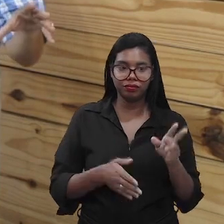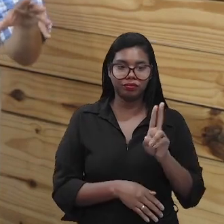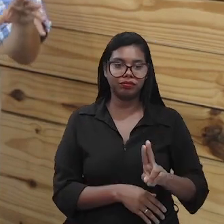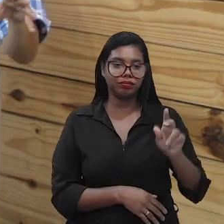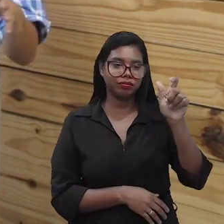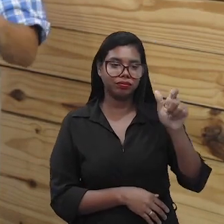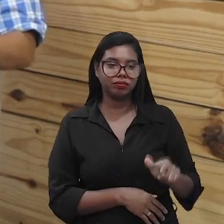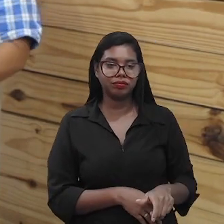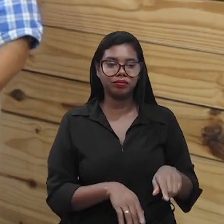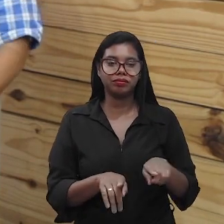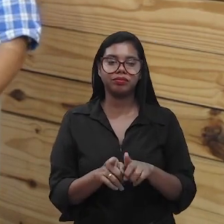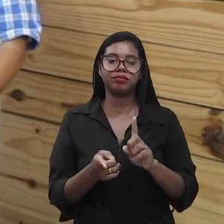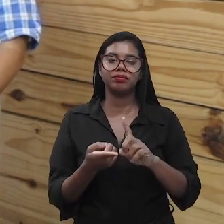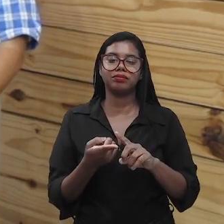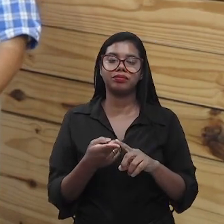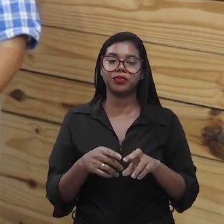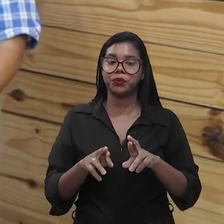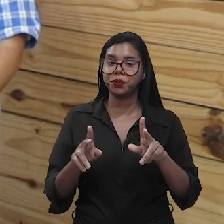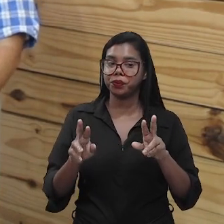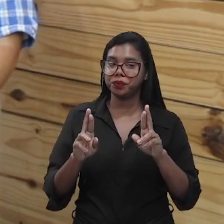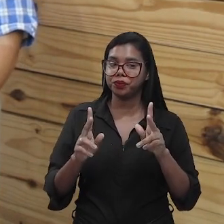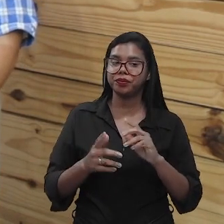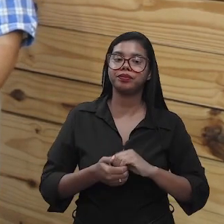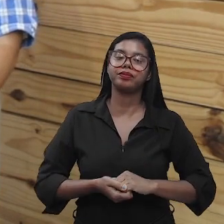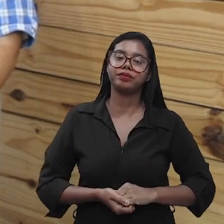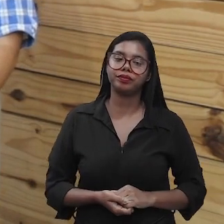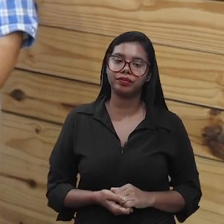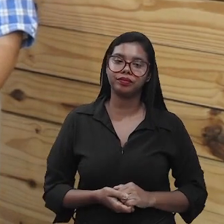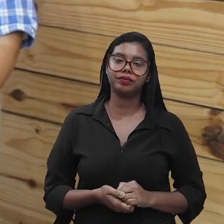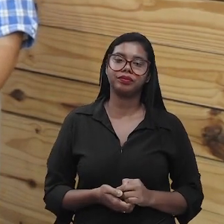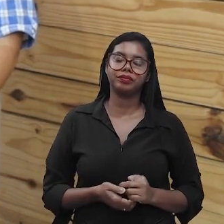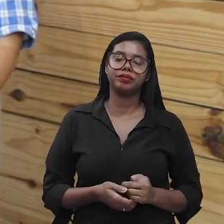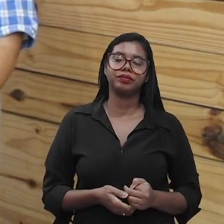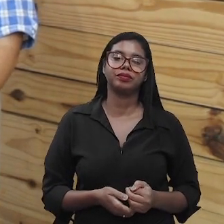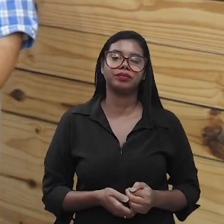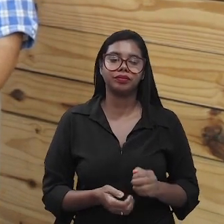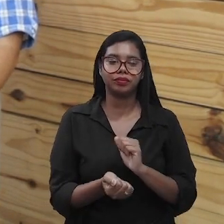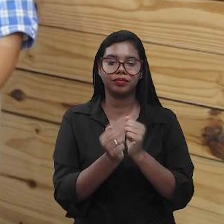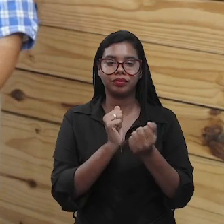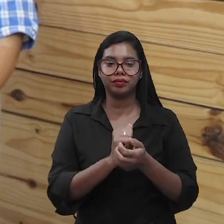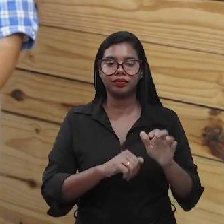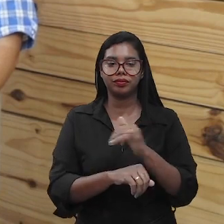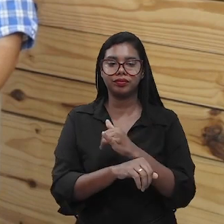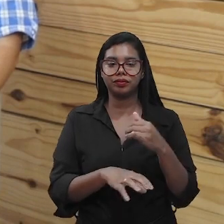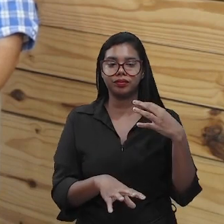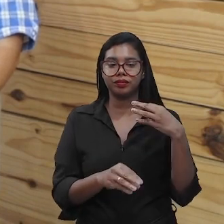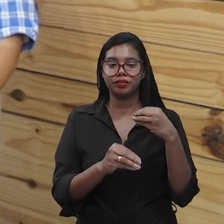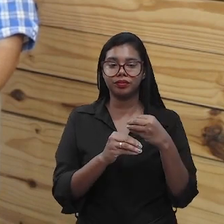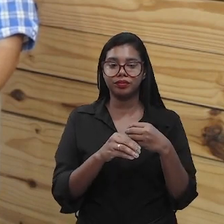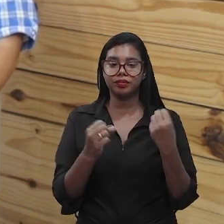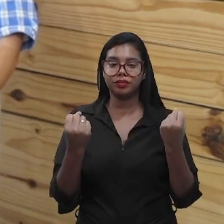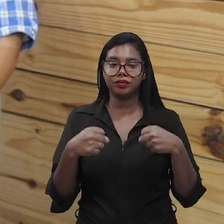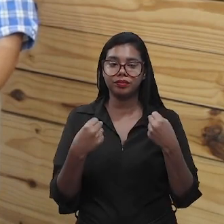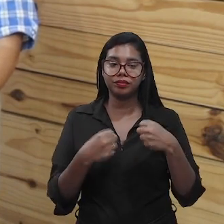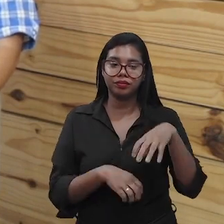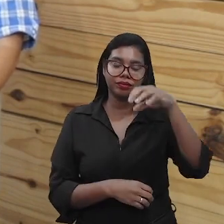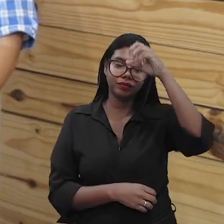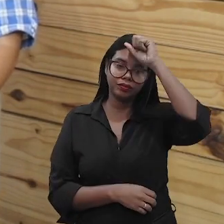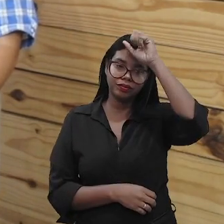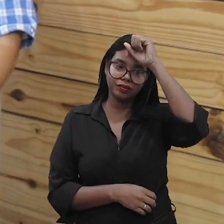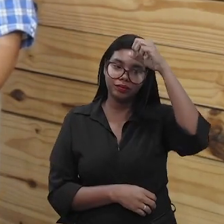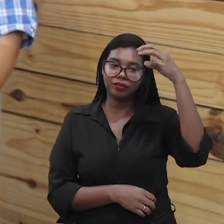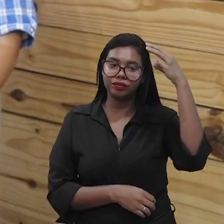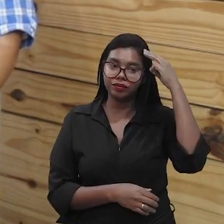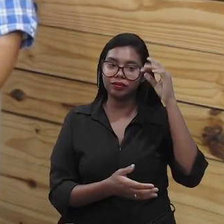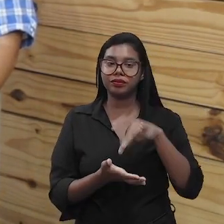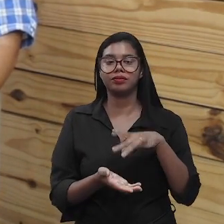muito diferente, da escrita artística. Levar em consideração que você precisa aprender sobre gatilhos mentais, né, e que a